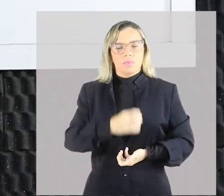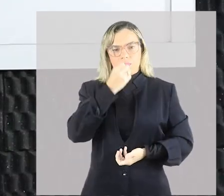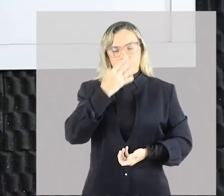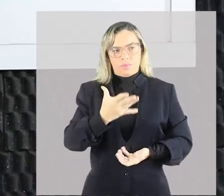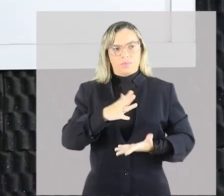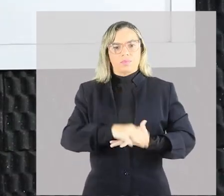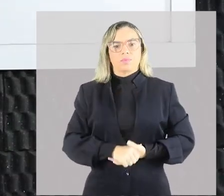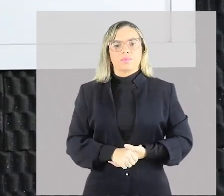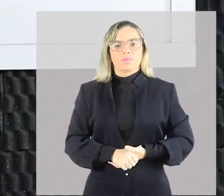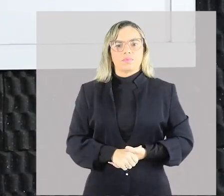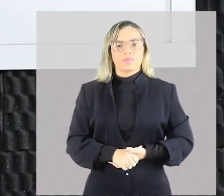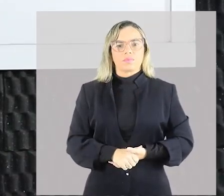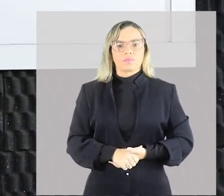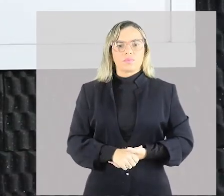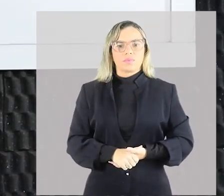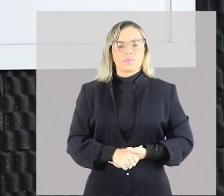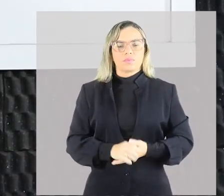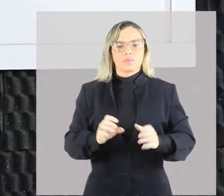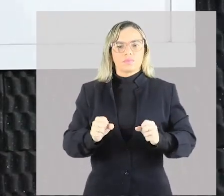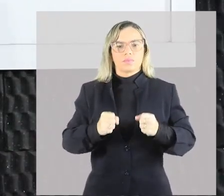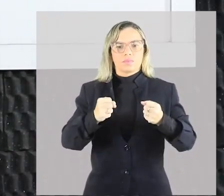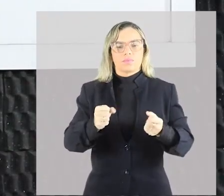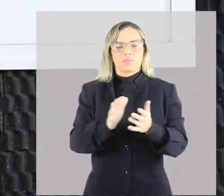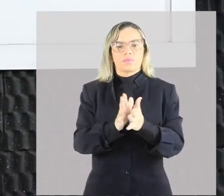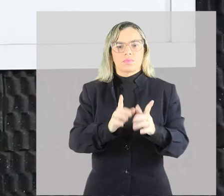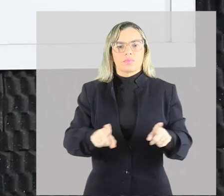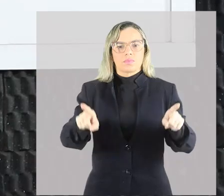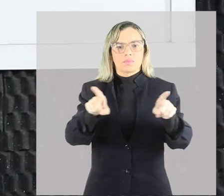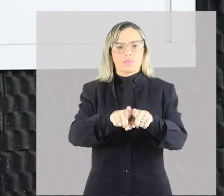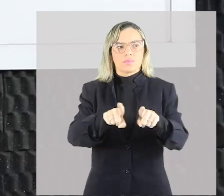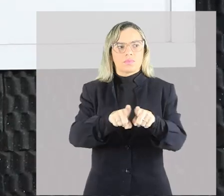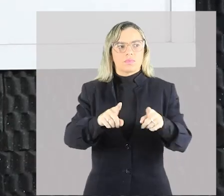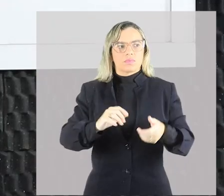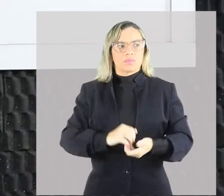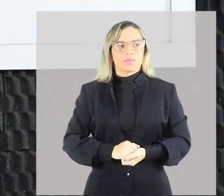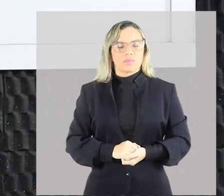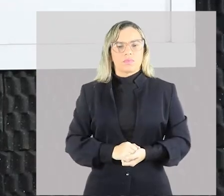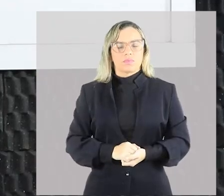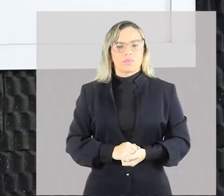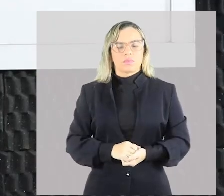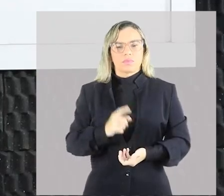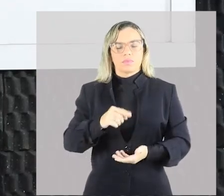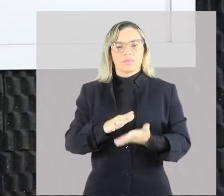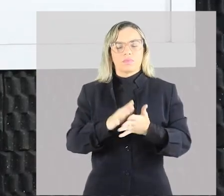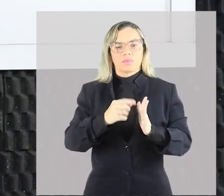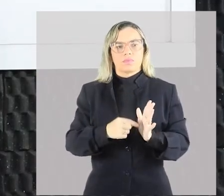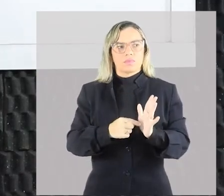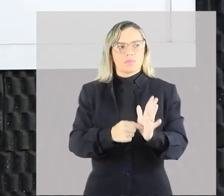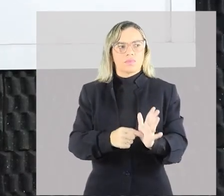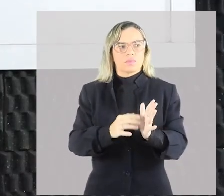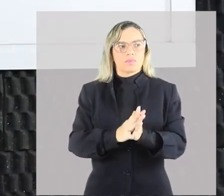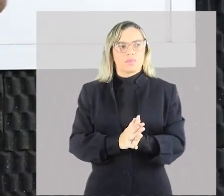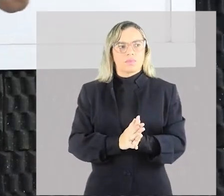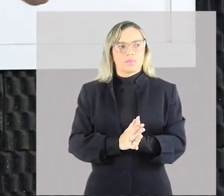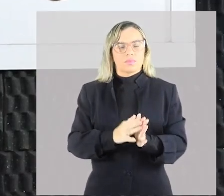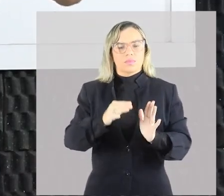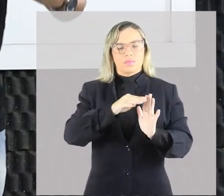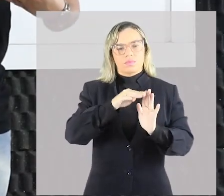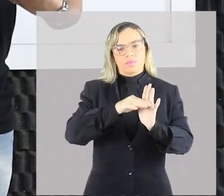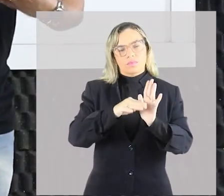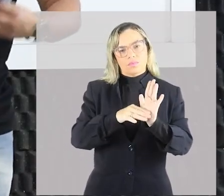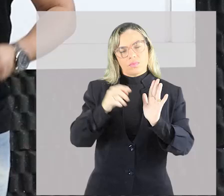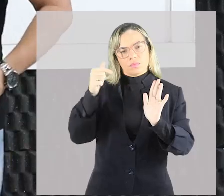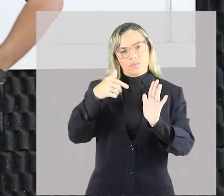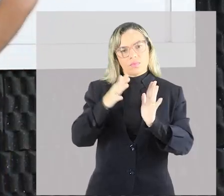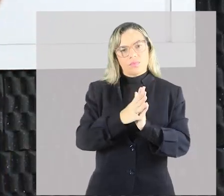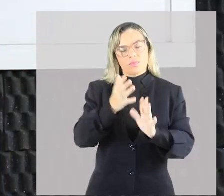isso é uma característica. Você pode também atribuir uma propriedade, uma característica